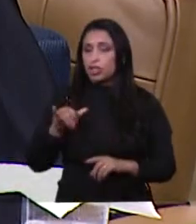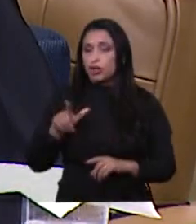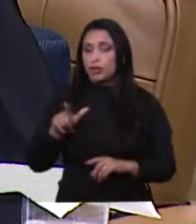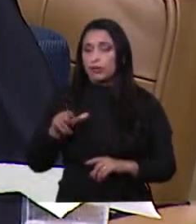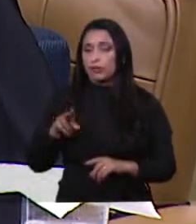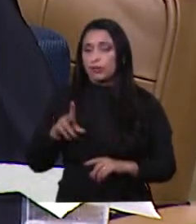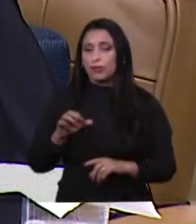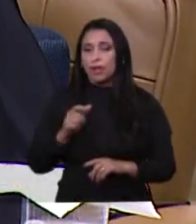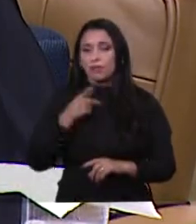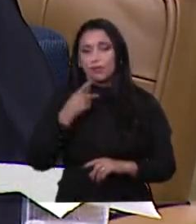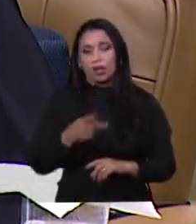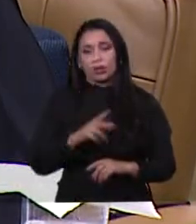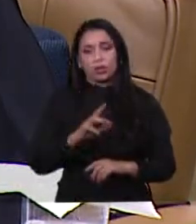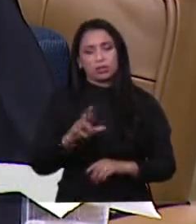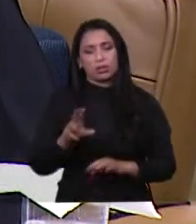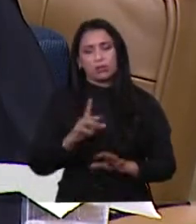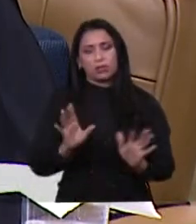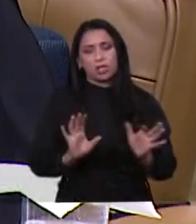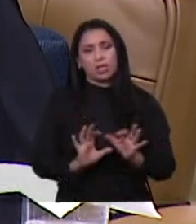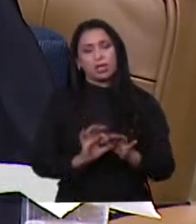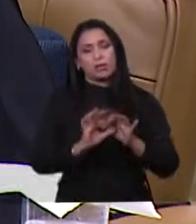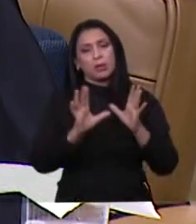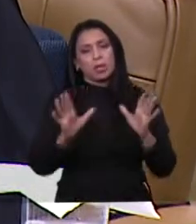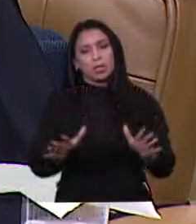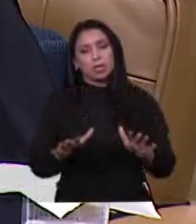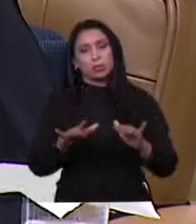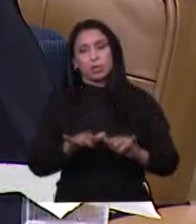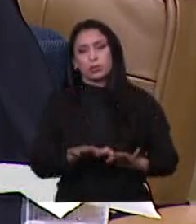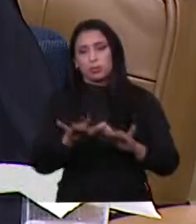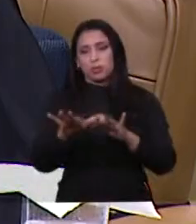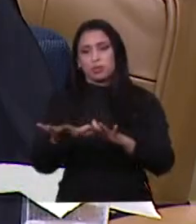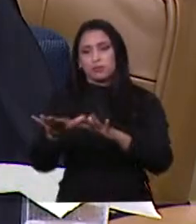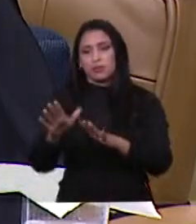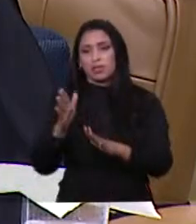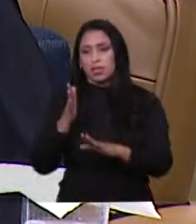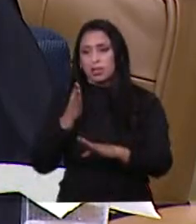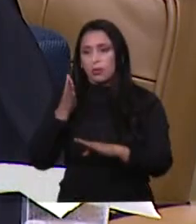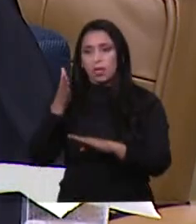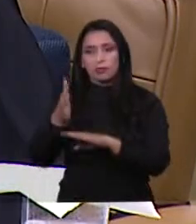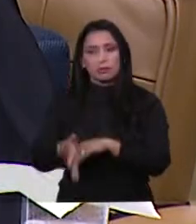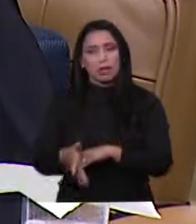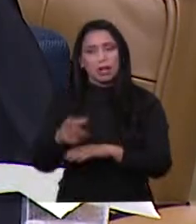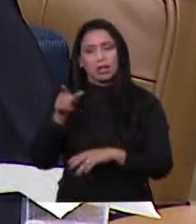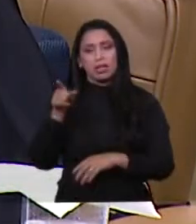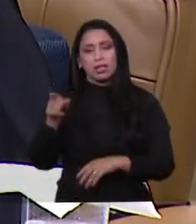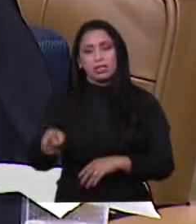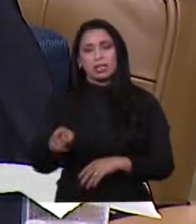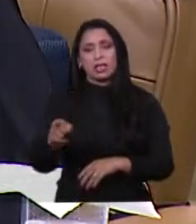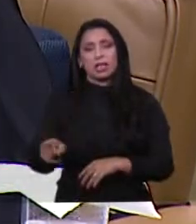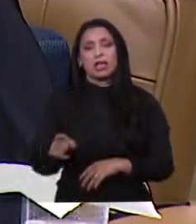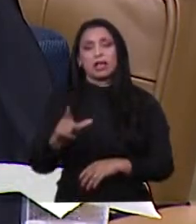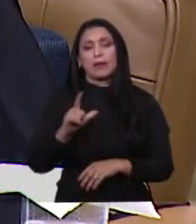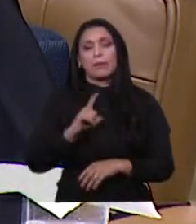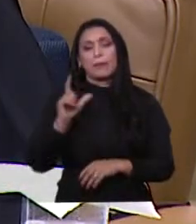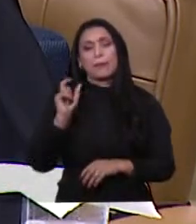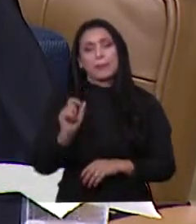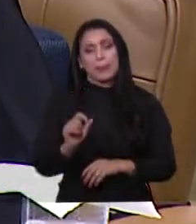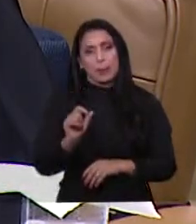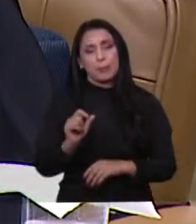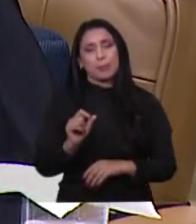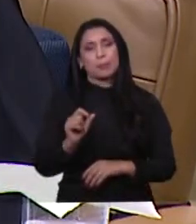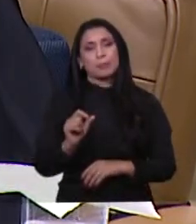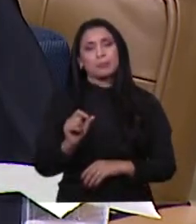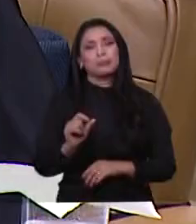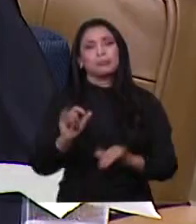não havia autorização tácita para que os manifestantes adentrassem e a existência do gradilo